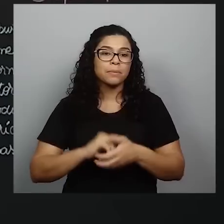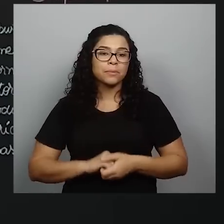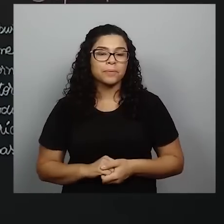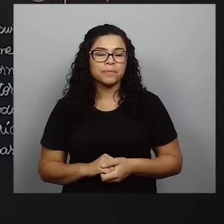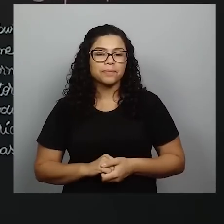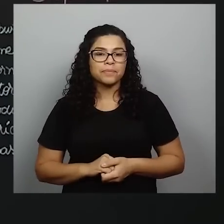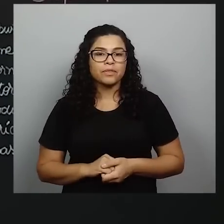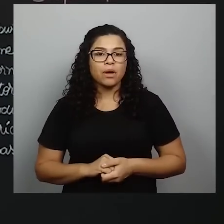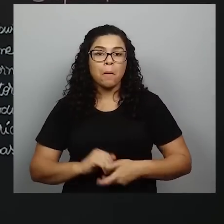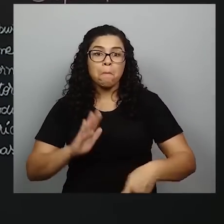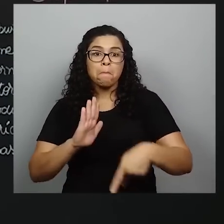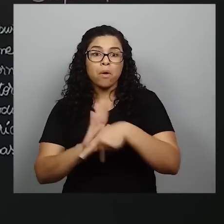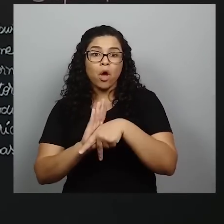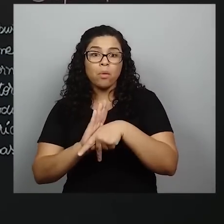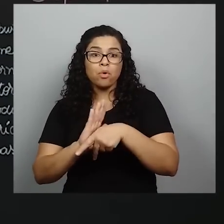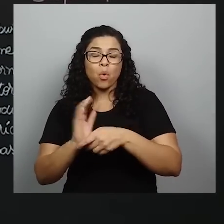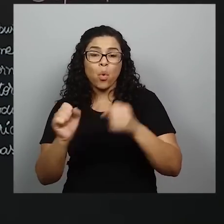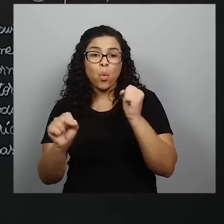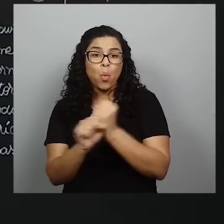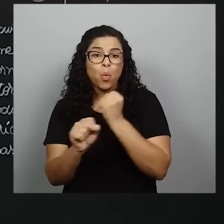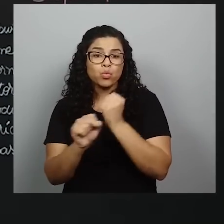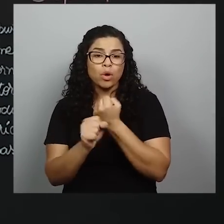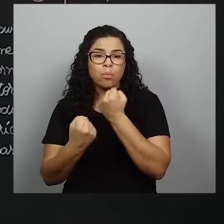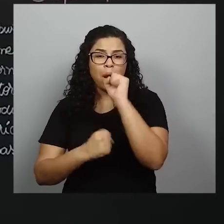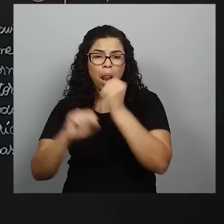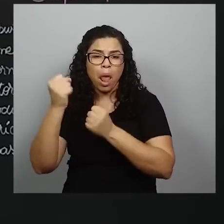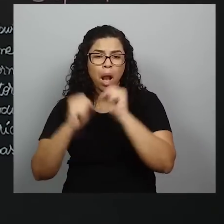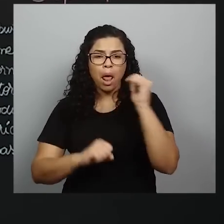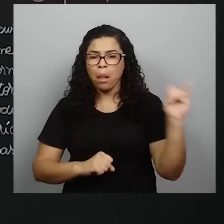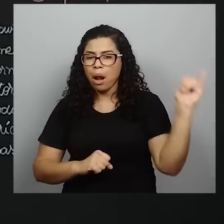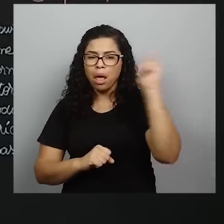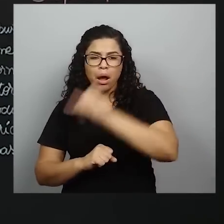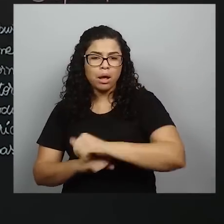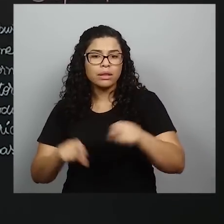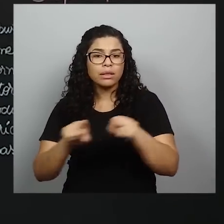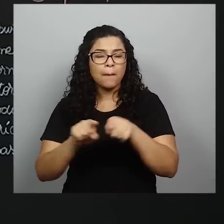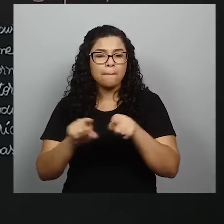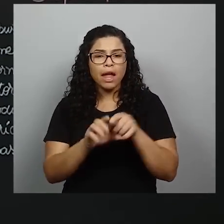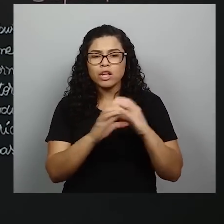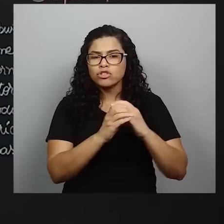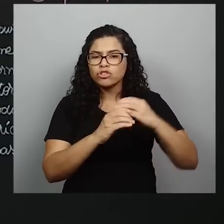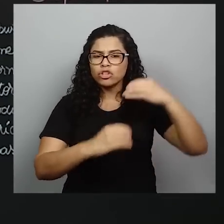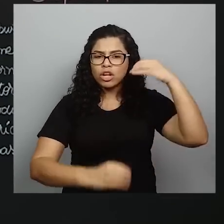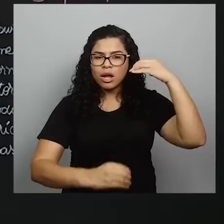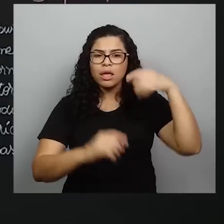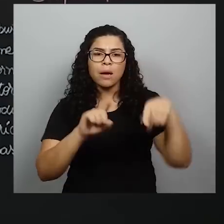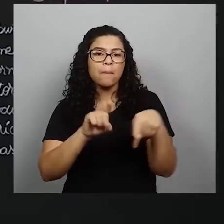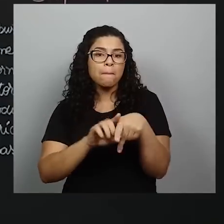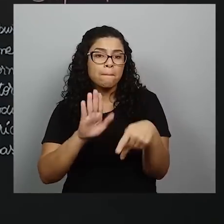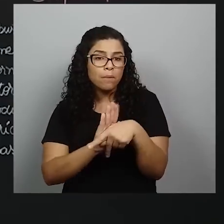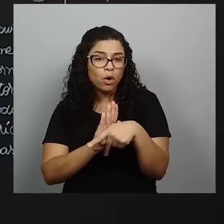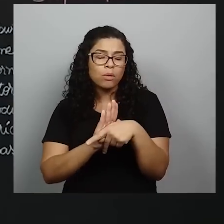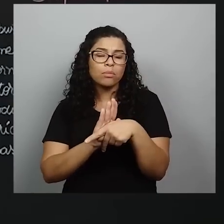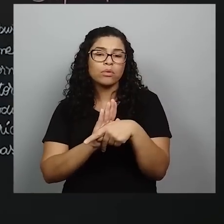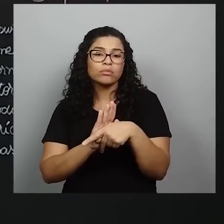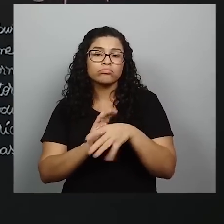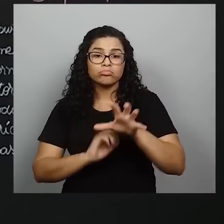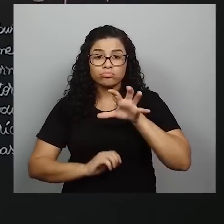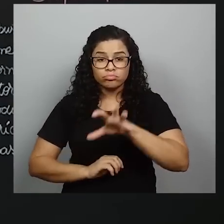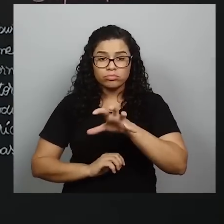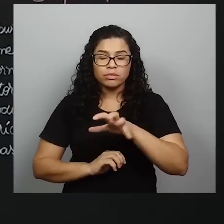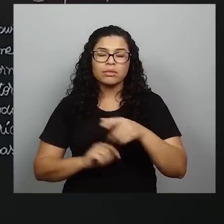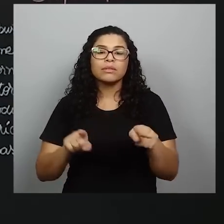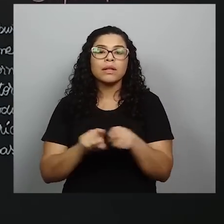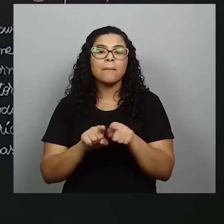tecnologia de construção aeronáutica, de tecnologias de engenharia nessa área e também vendemos aí